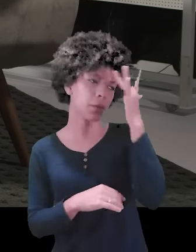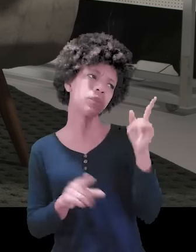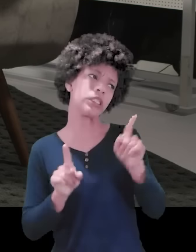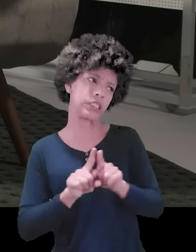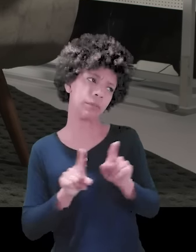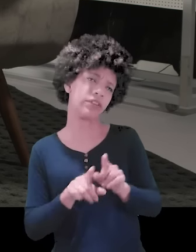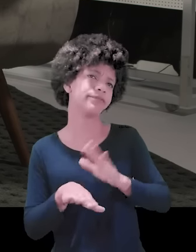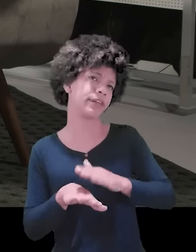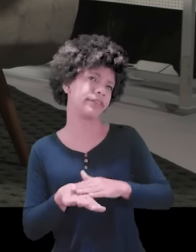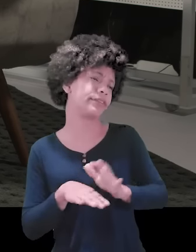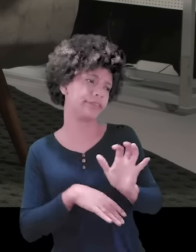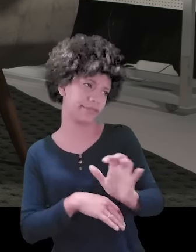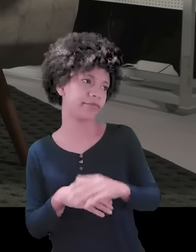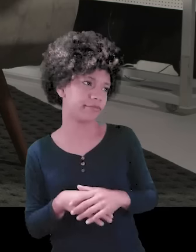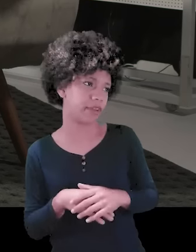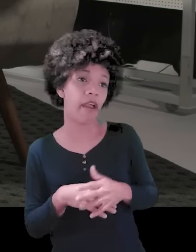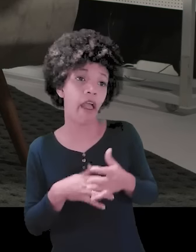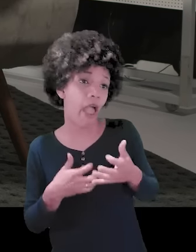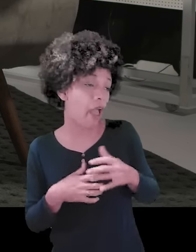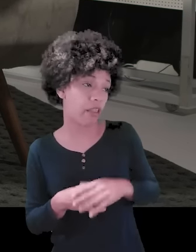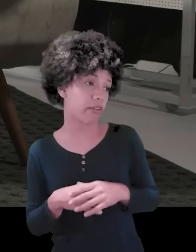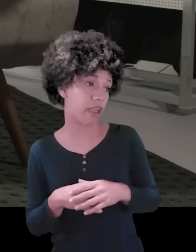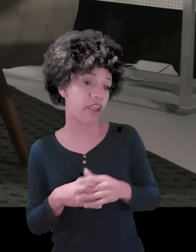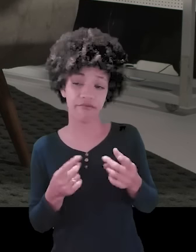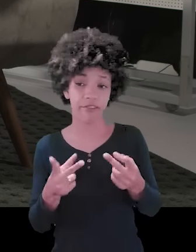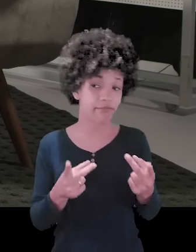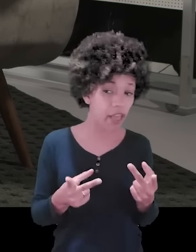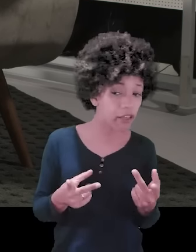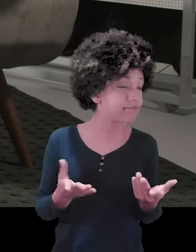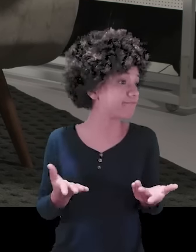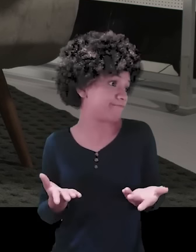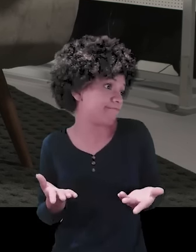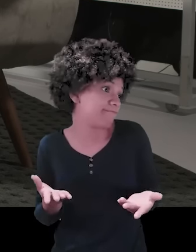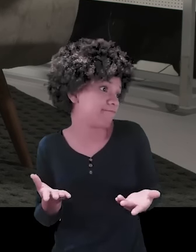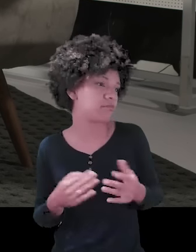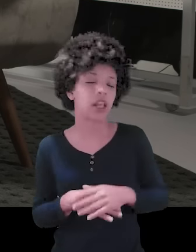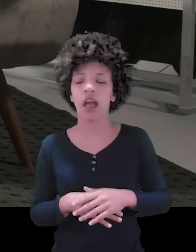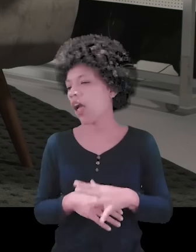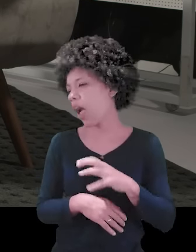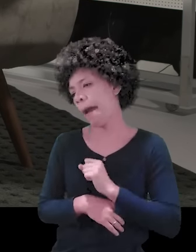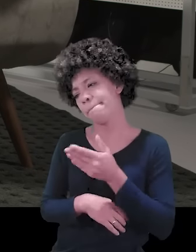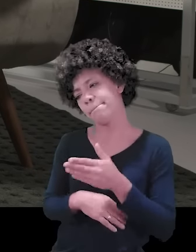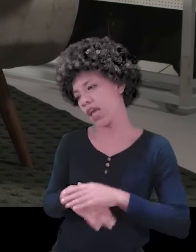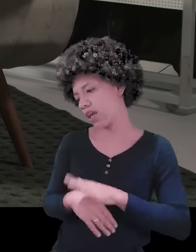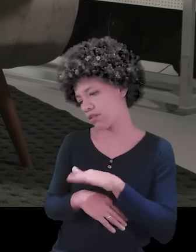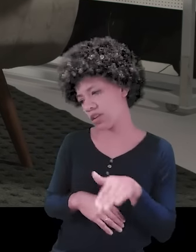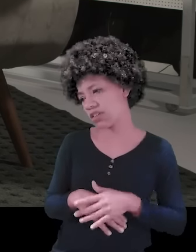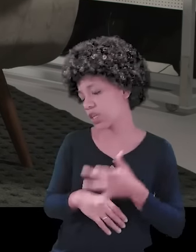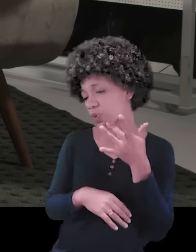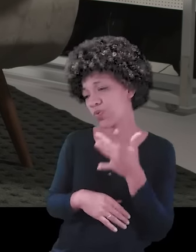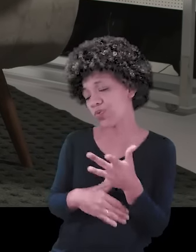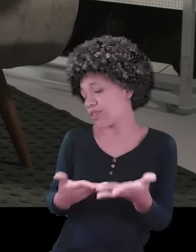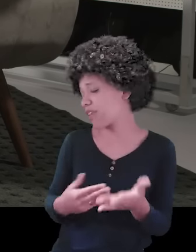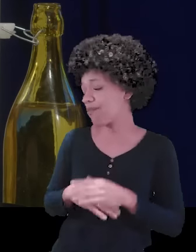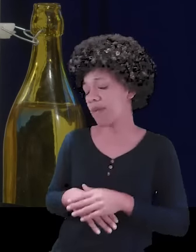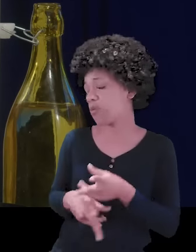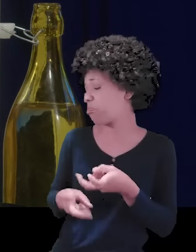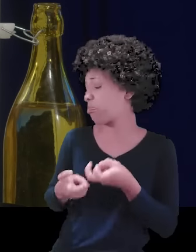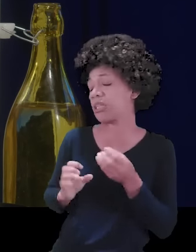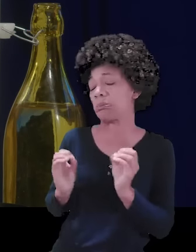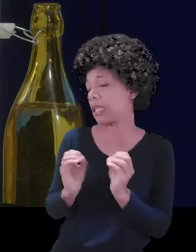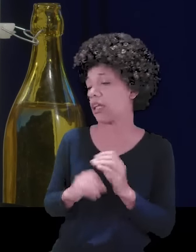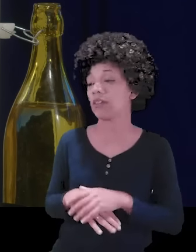pessoa também ela faz assim entendeu ela quer ver mas não quer entendeu Tá aproveitando aquela criança que eu nem exatamente recebi